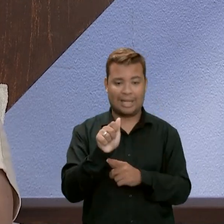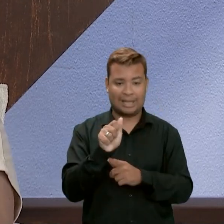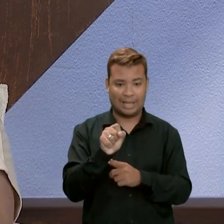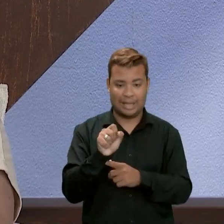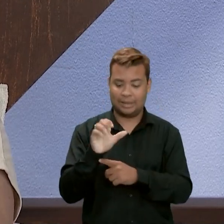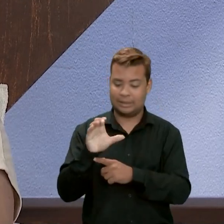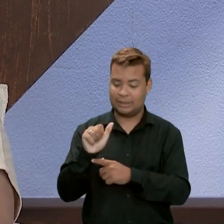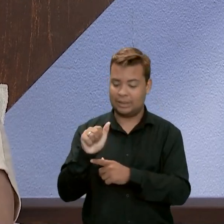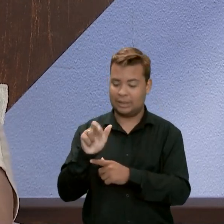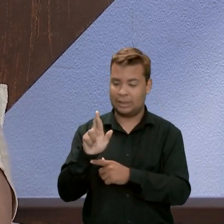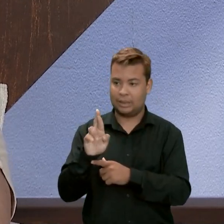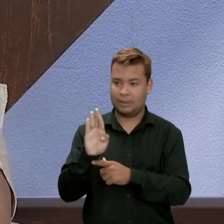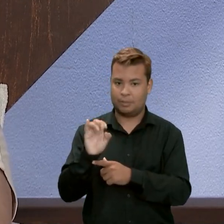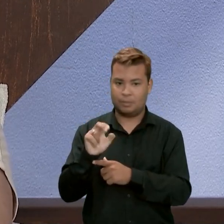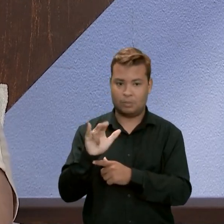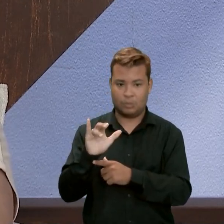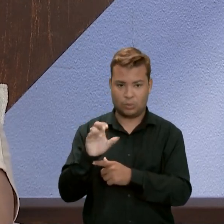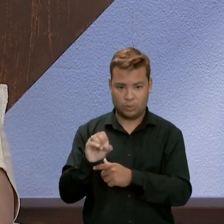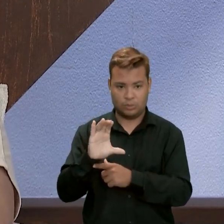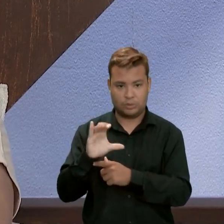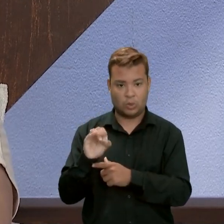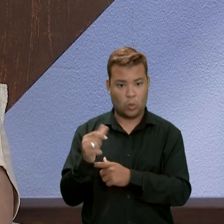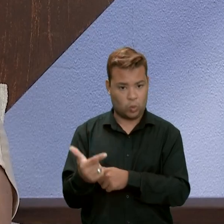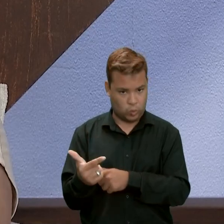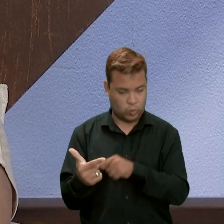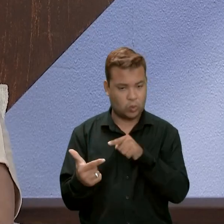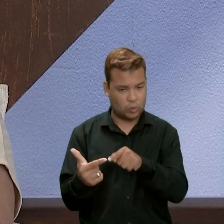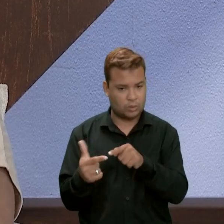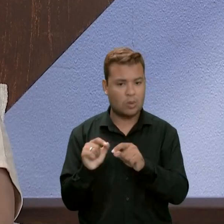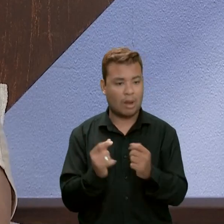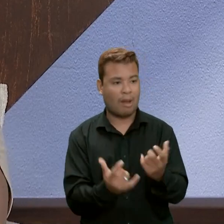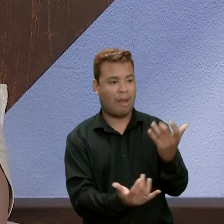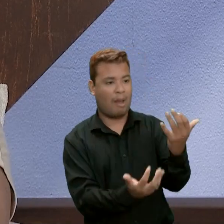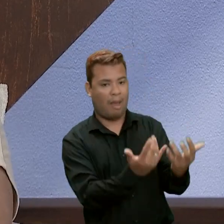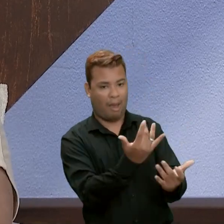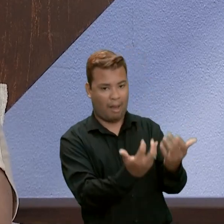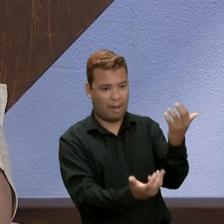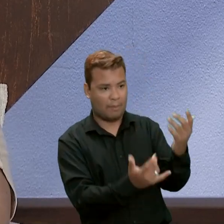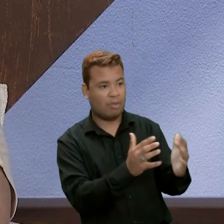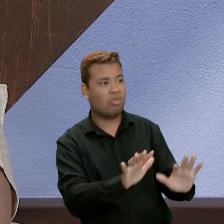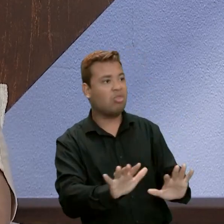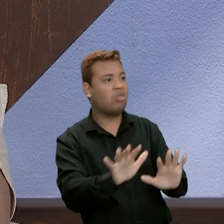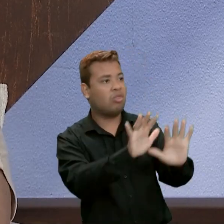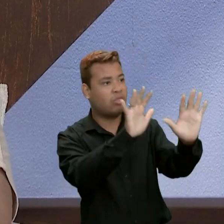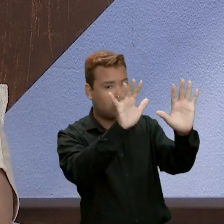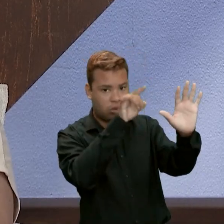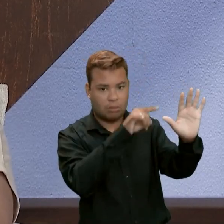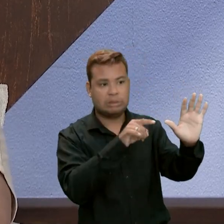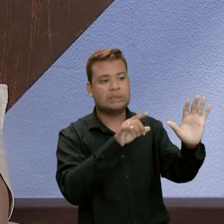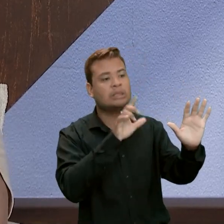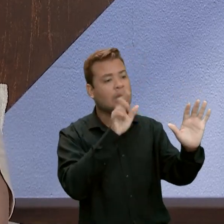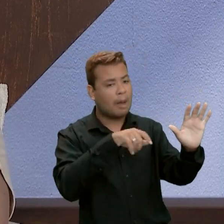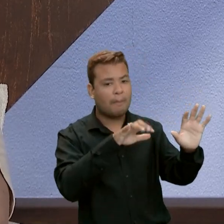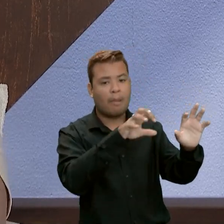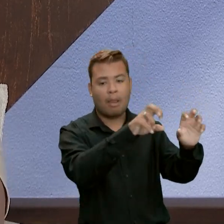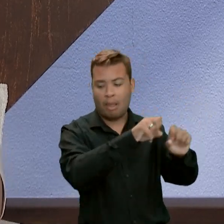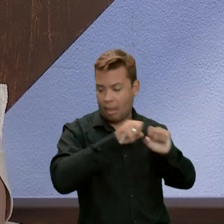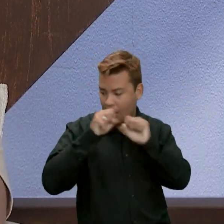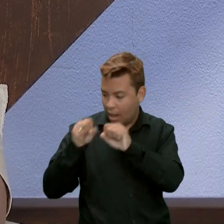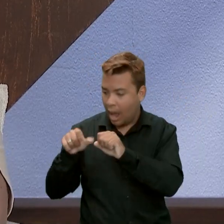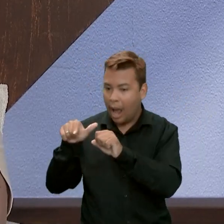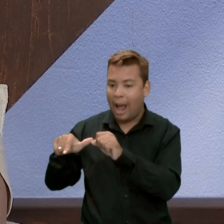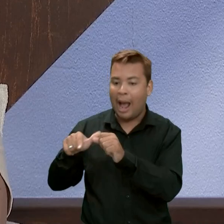gente vê através de queimadas. Então, isso aí no laboratório, a gente pode analisar, mas são dados assim que a gente